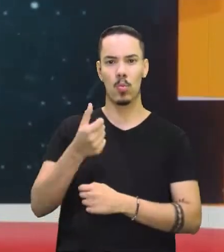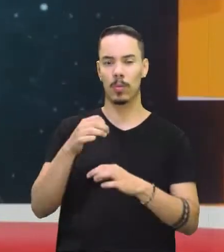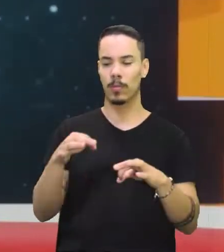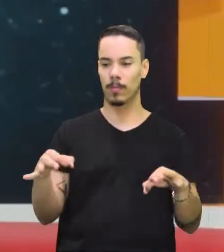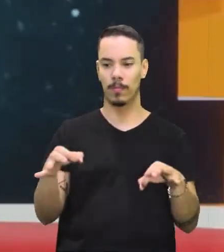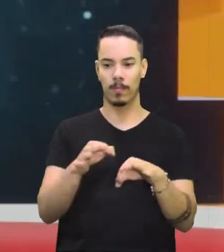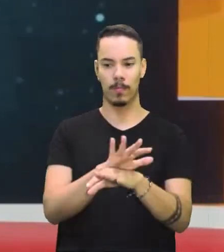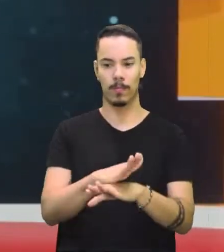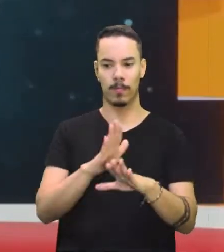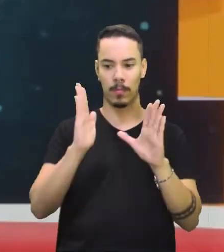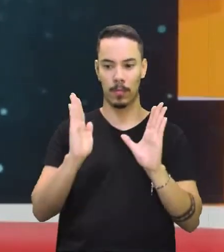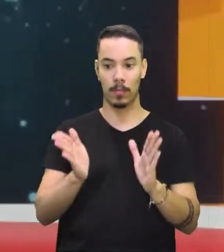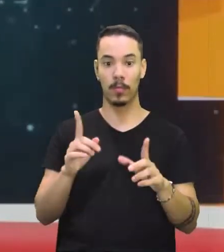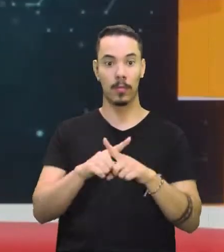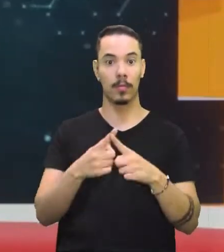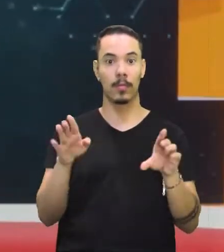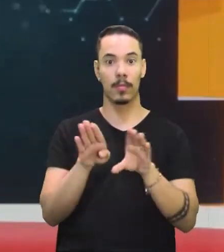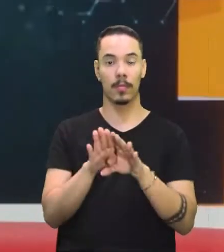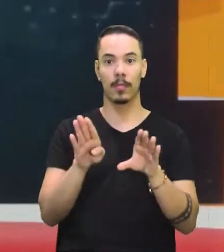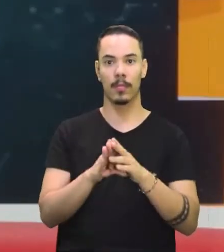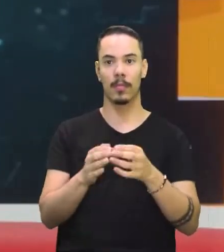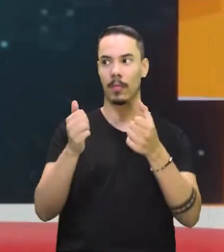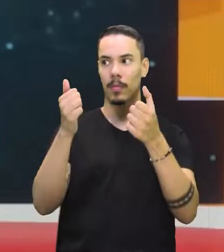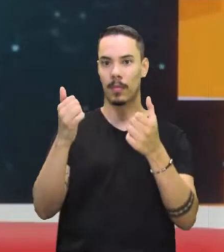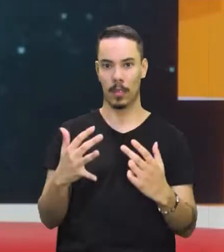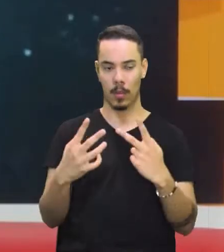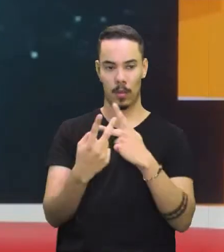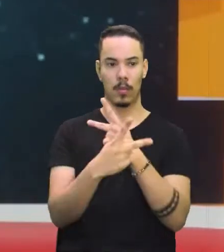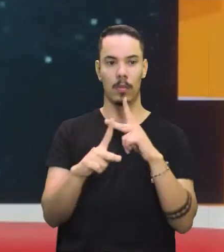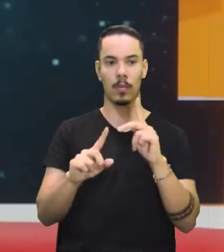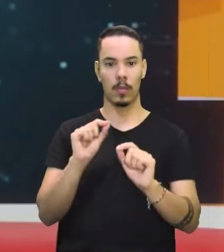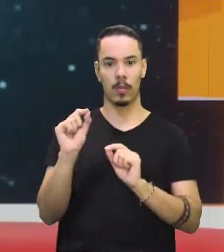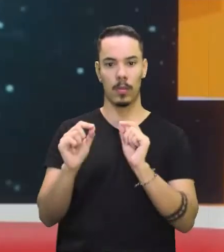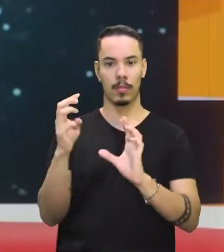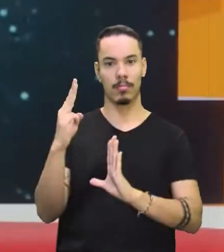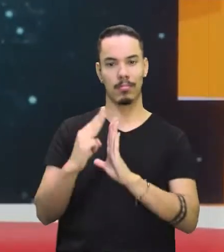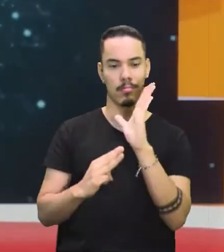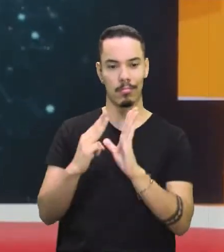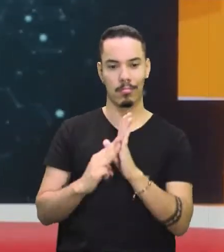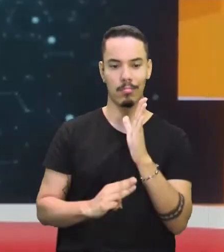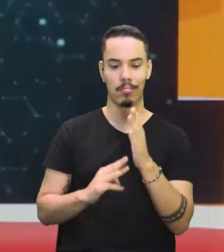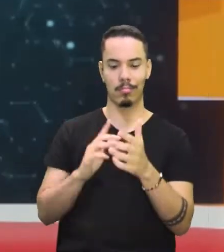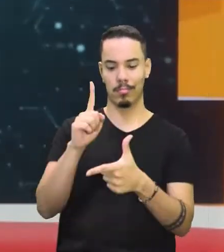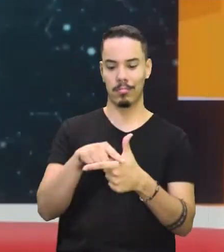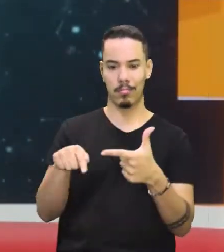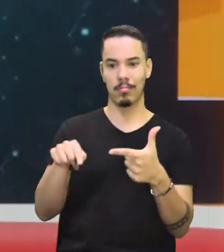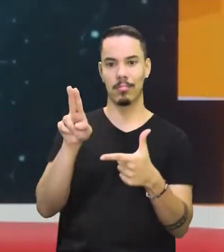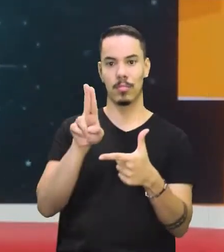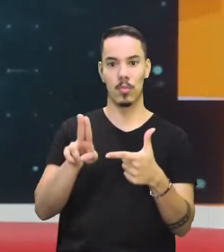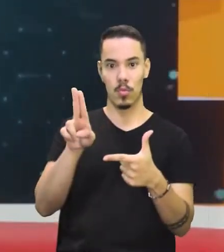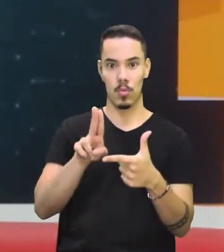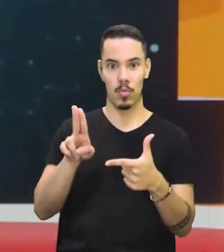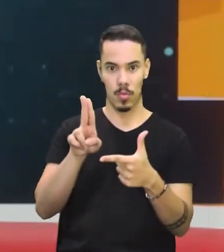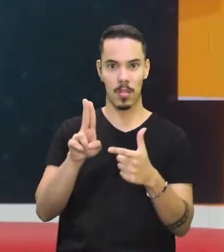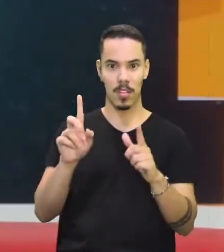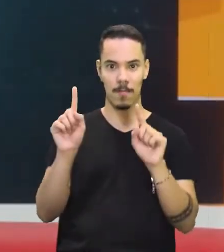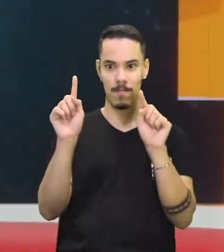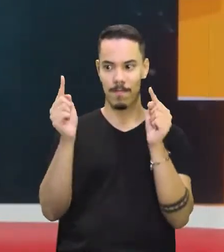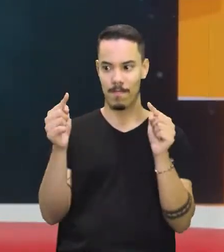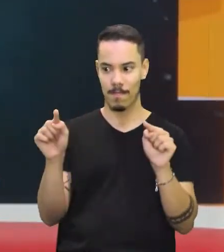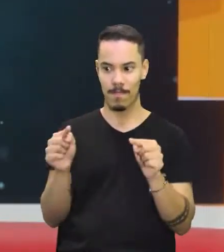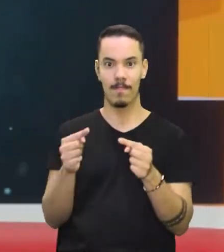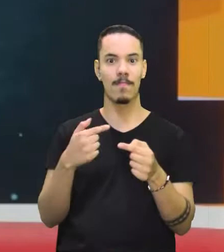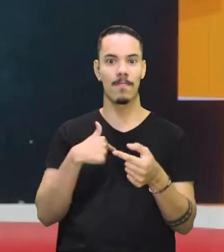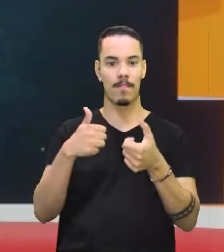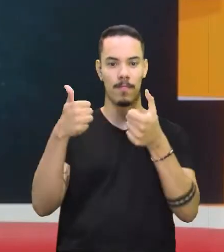habilidades. Só que nós falamos para vocês que aquele método de dividir usando as chaves é um método, né, que